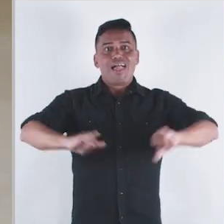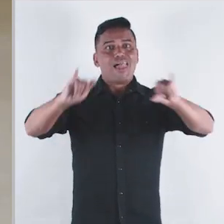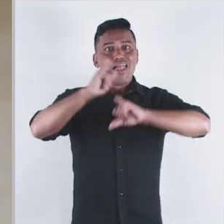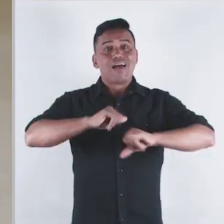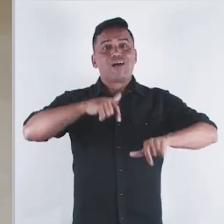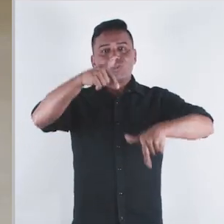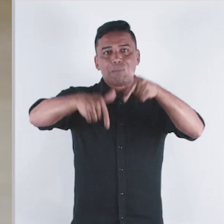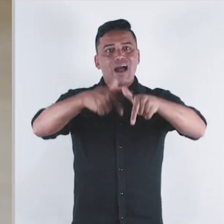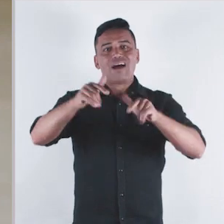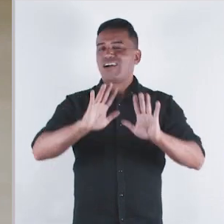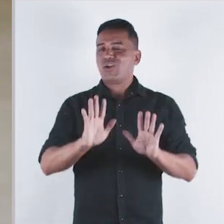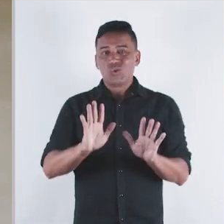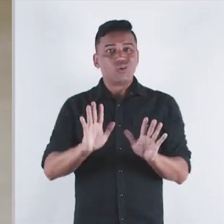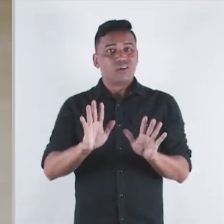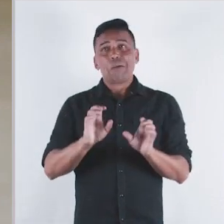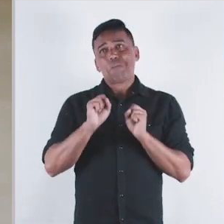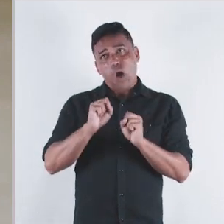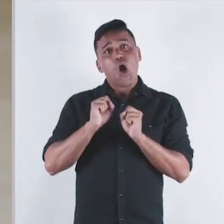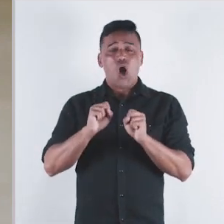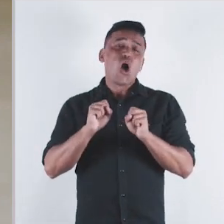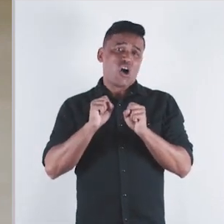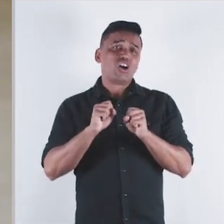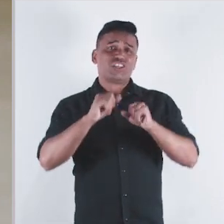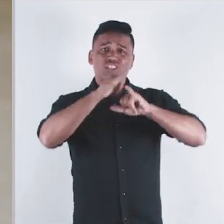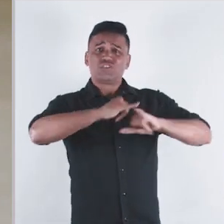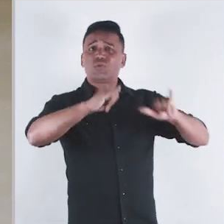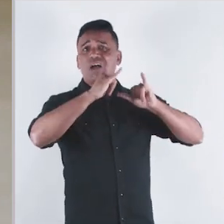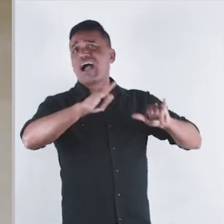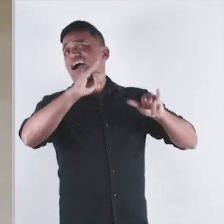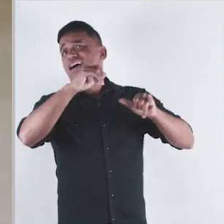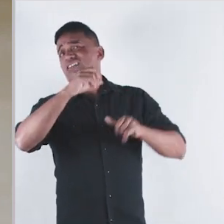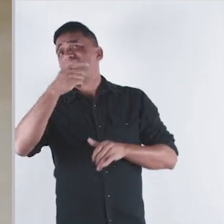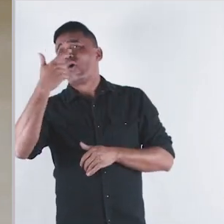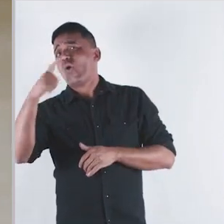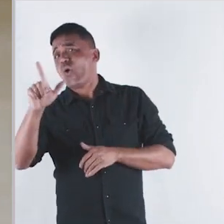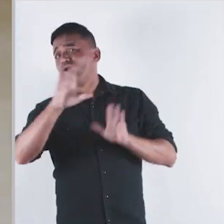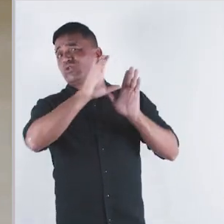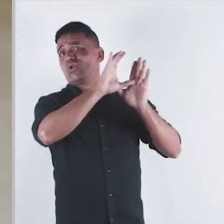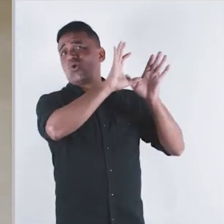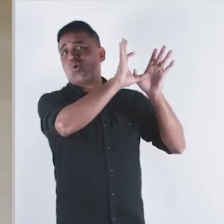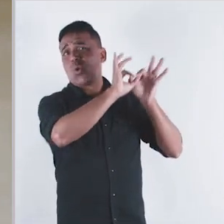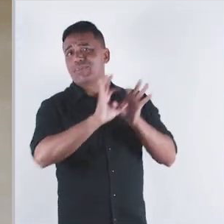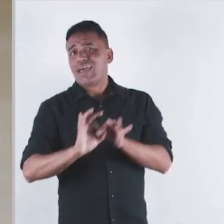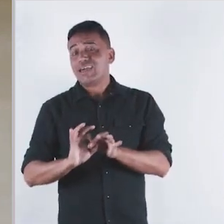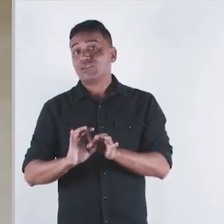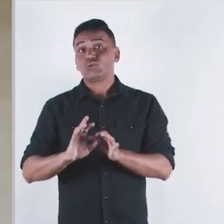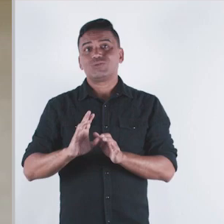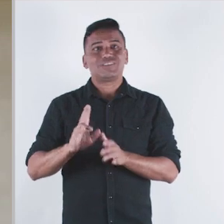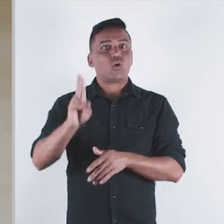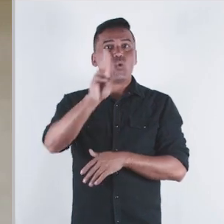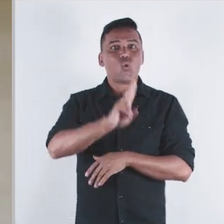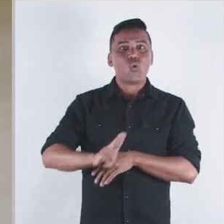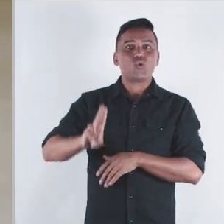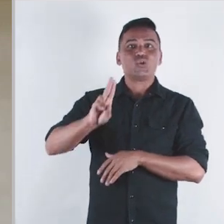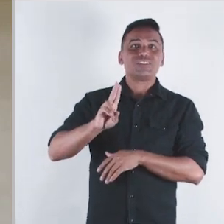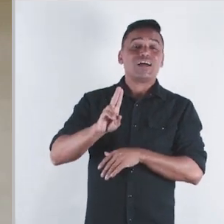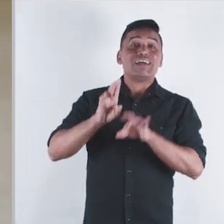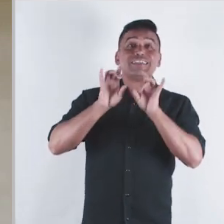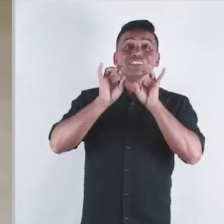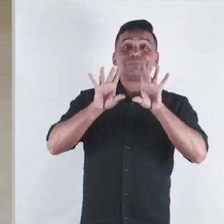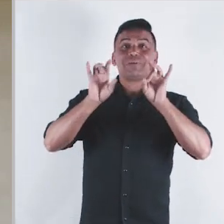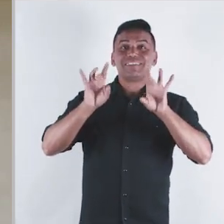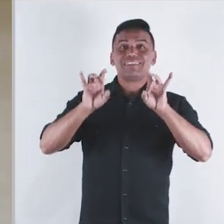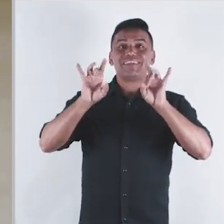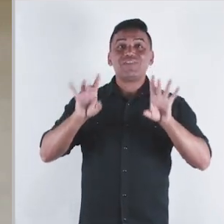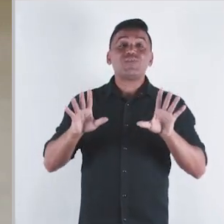ser divulgadas e poderiam ser publicadas em outros contextos, mas não, fazendo uso das especificidades